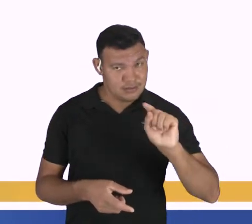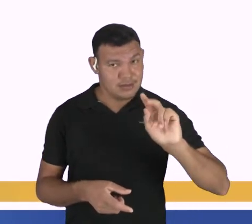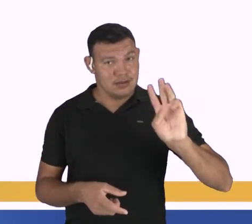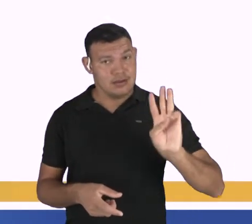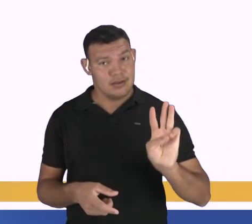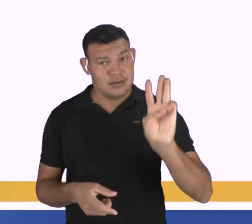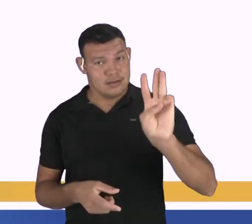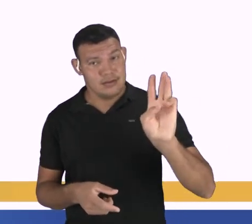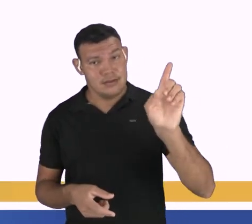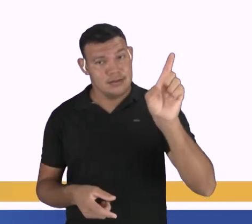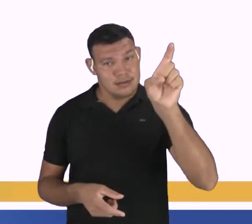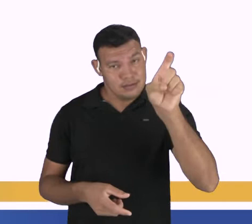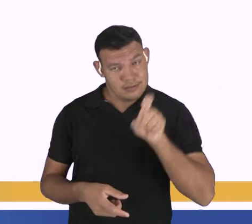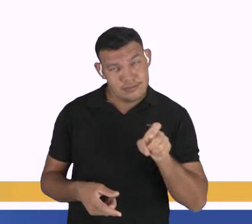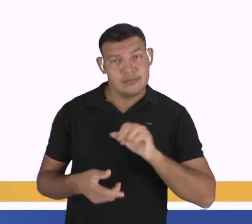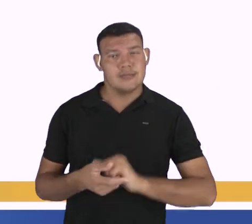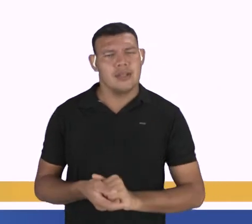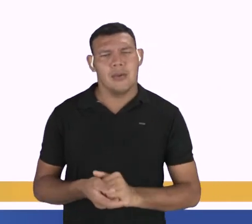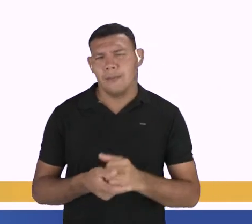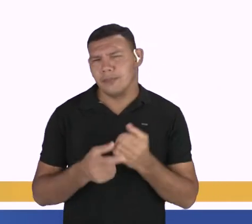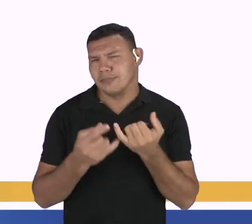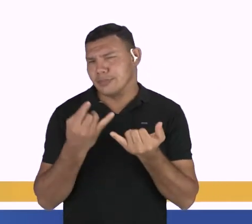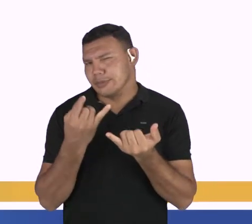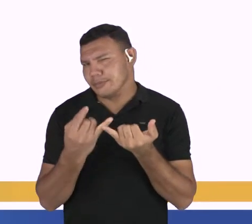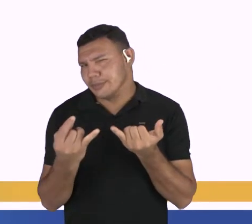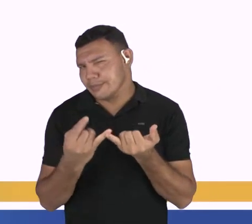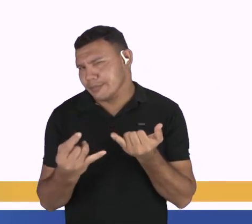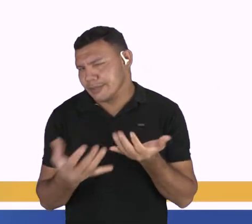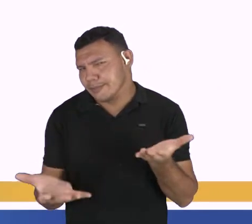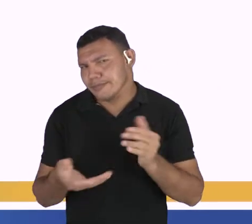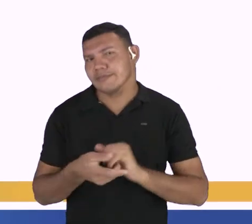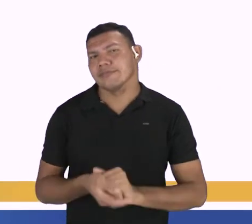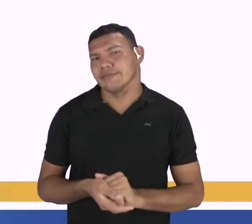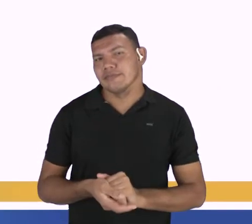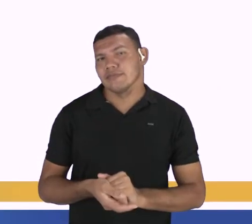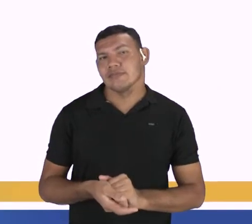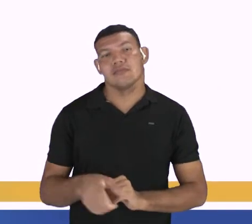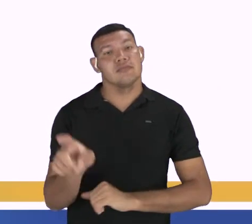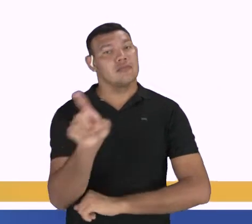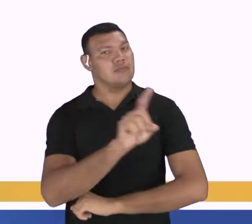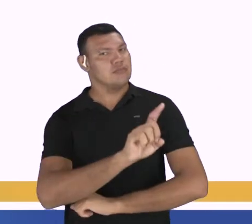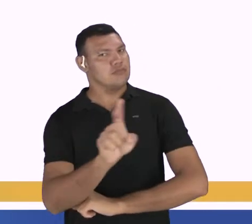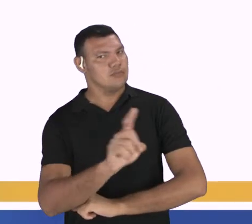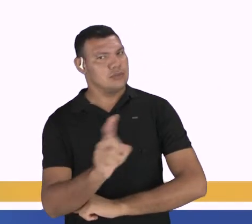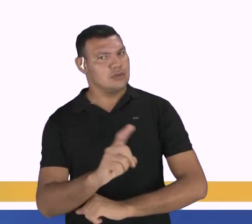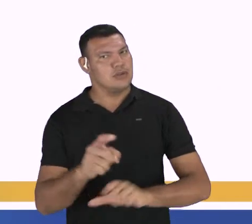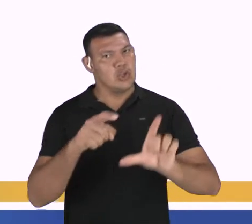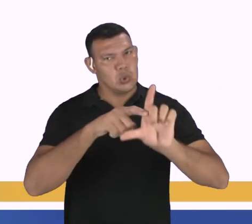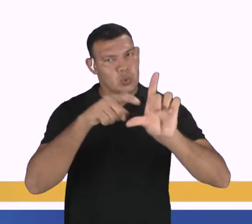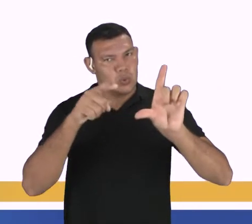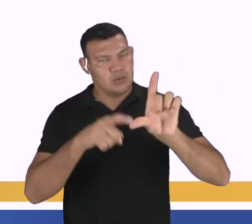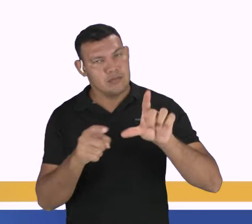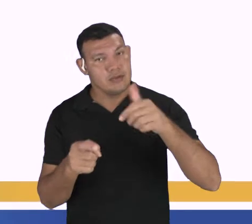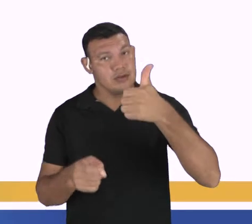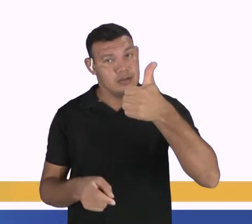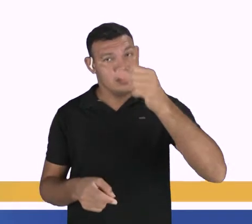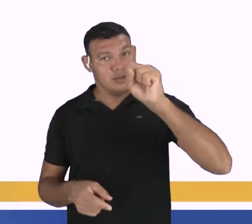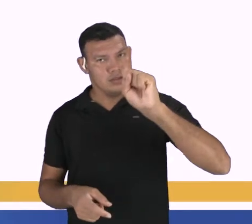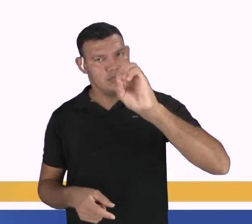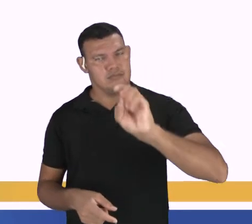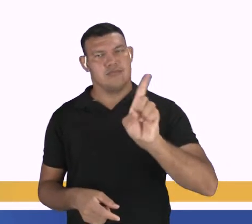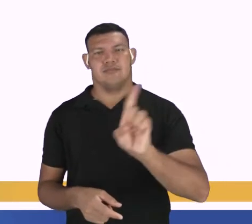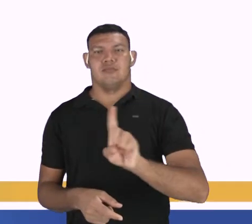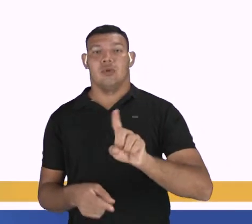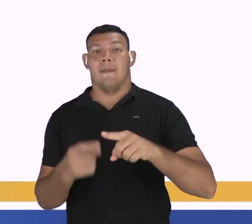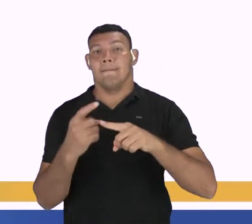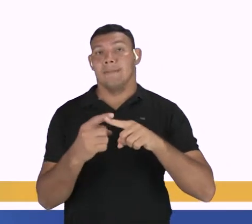também parece que é um ângulo, né, de 180 graus. Mas nesse caso ele não é um ângulo de 180 graus. Por quê?